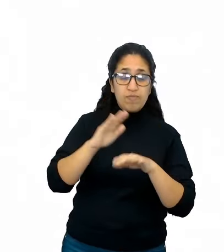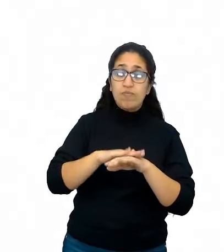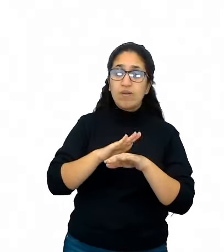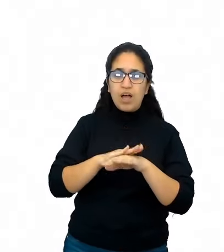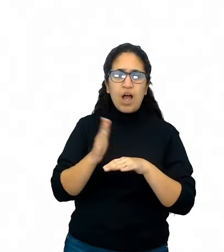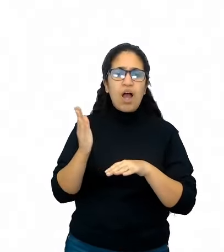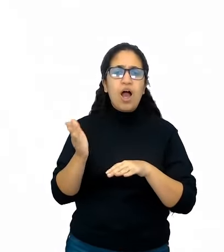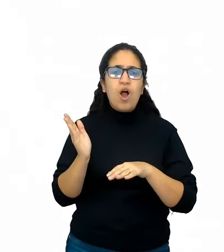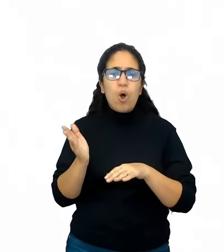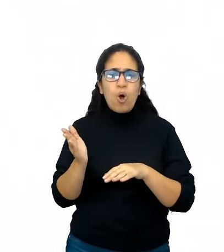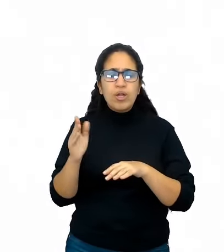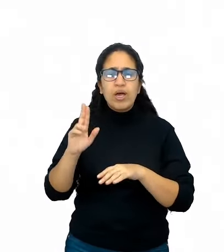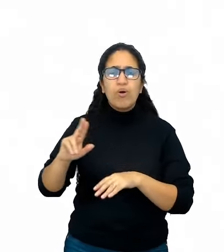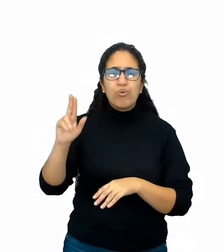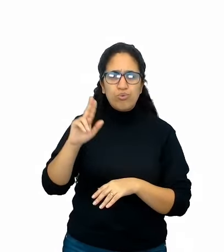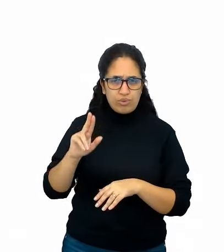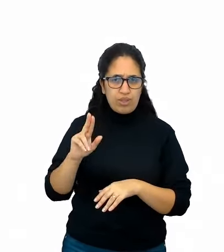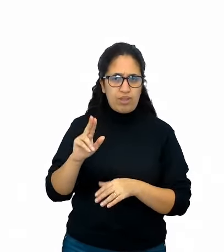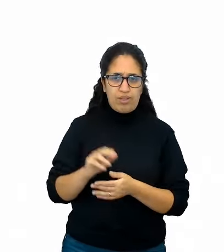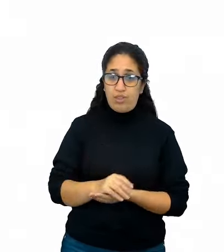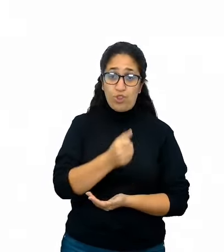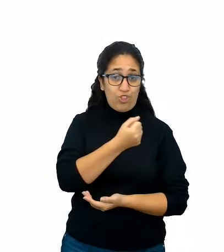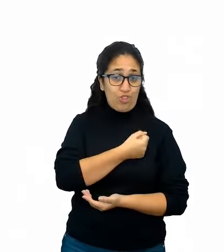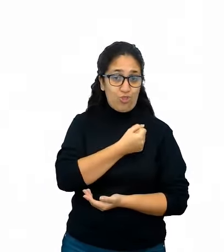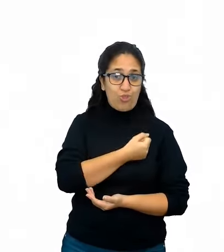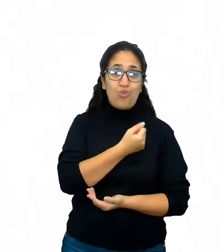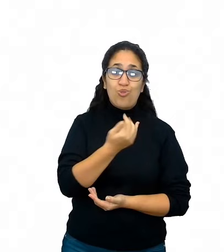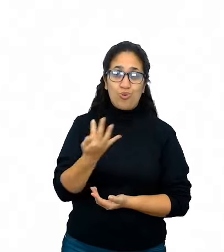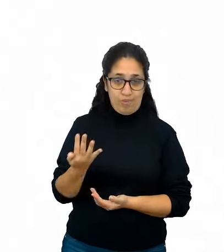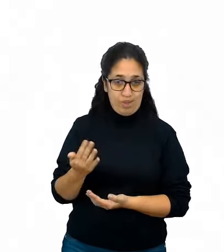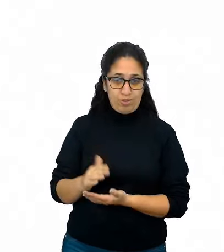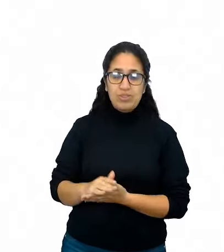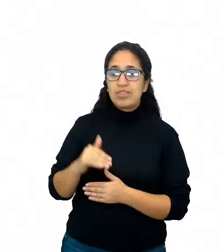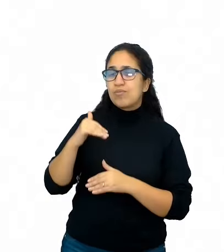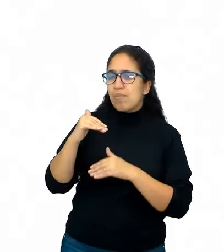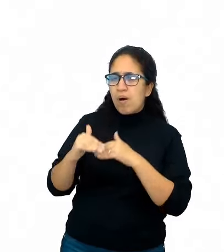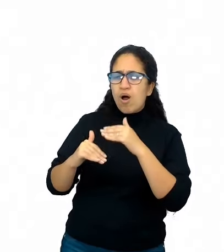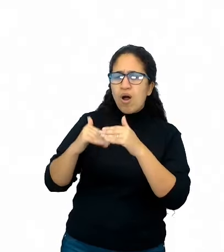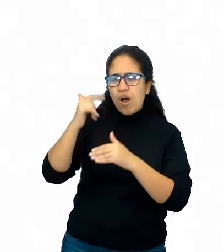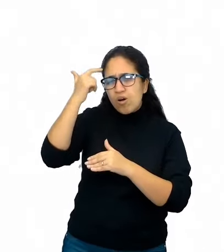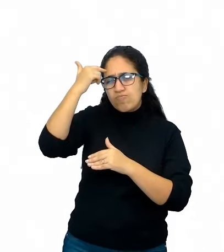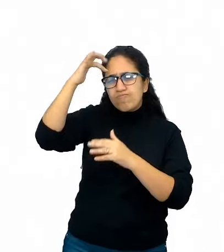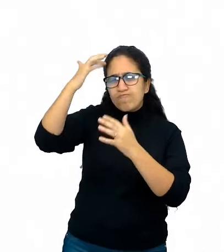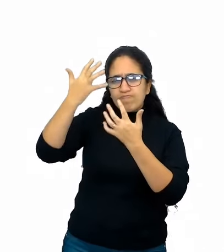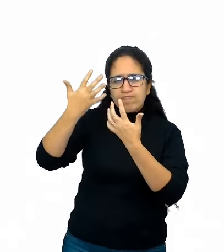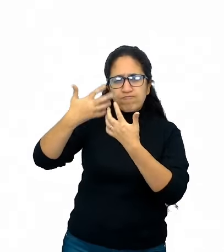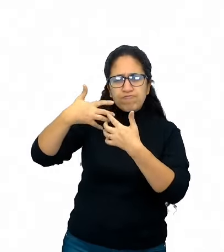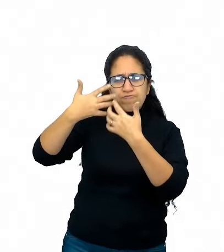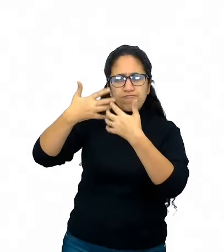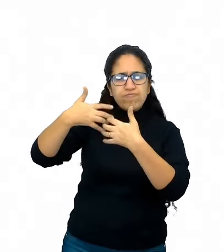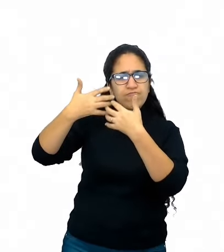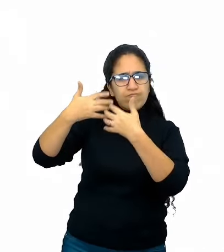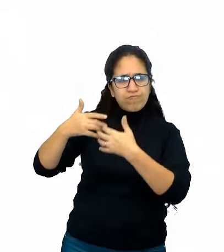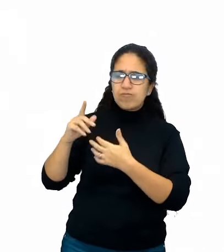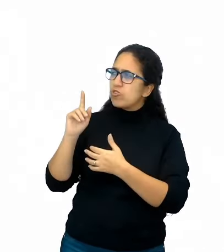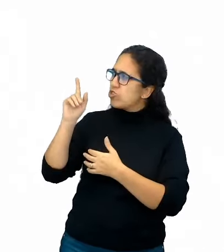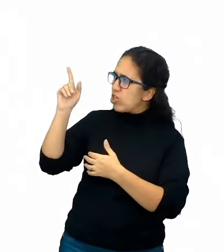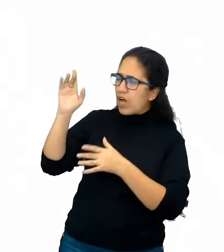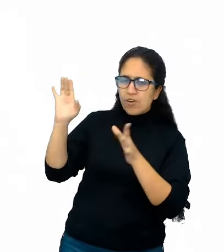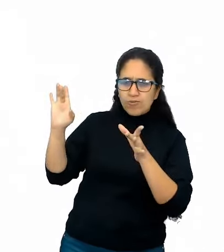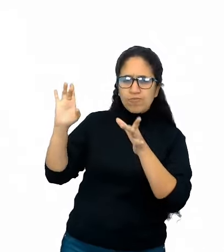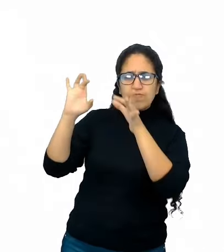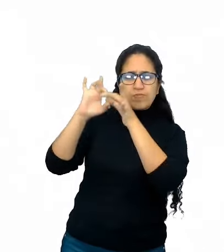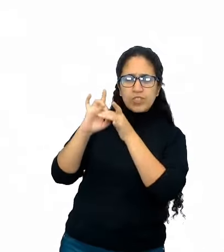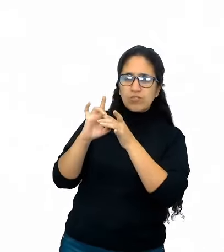que a gente vai estar trabalhando, é os números e os processos cognitivos que estão bem estabelecidos aí